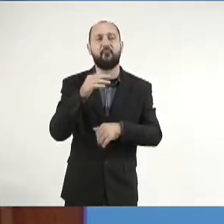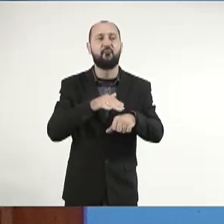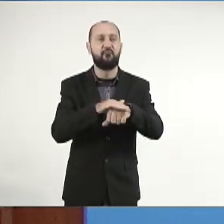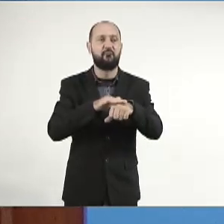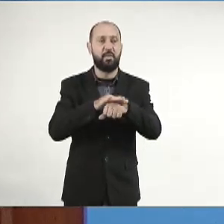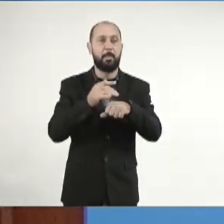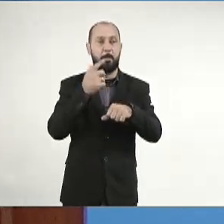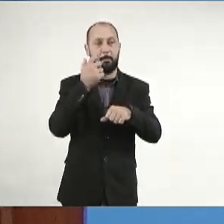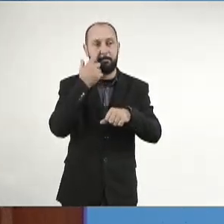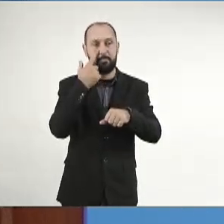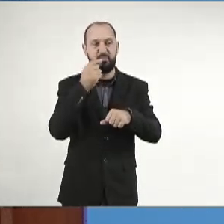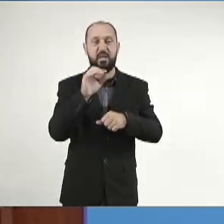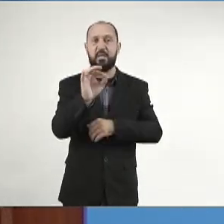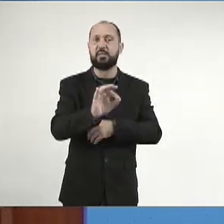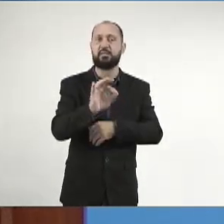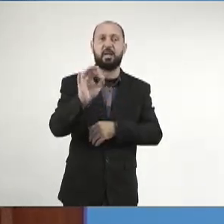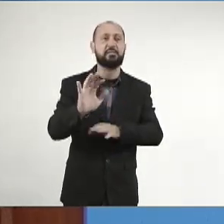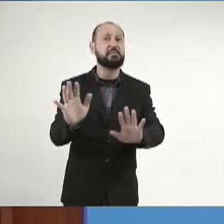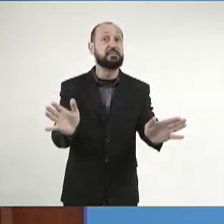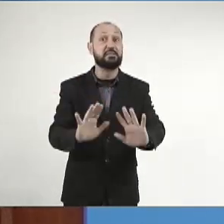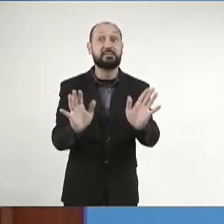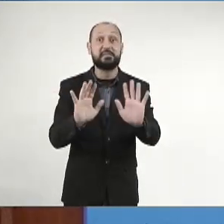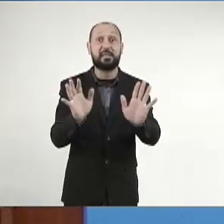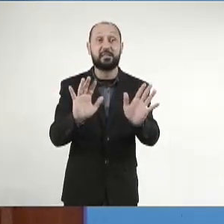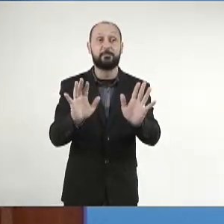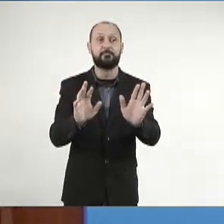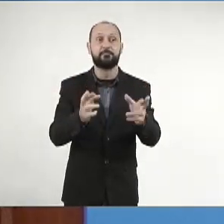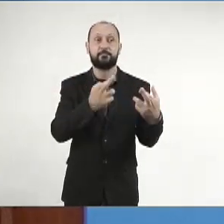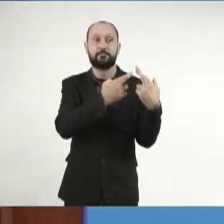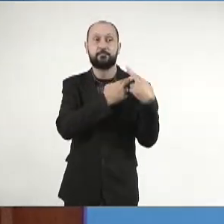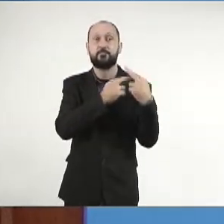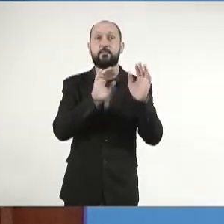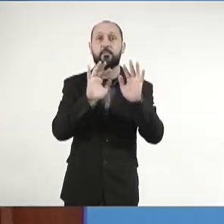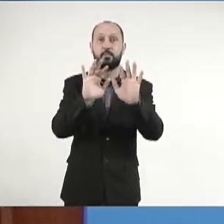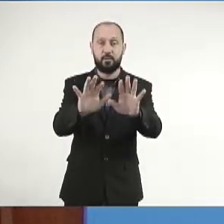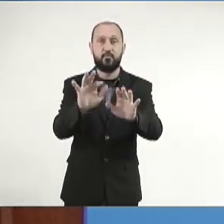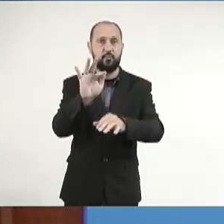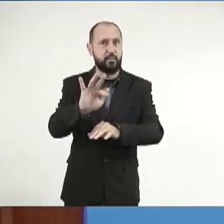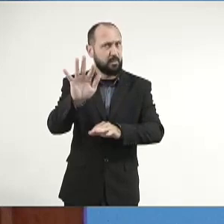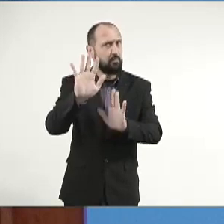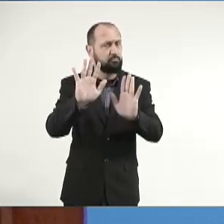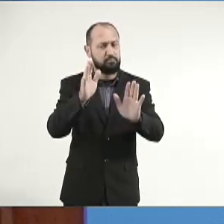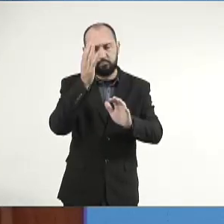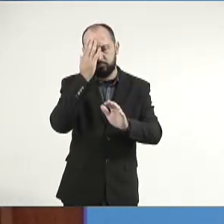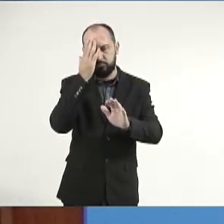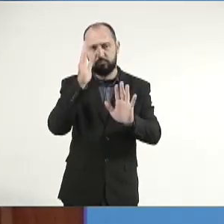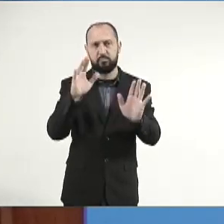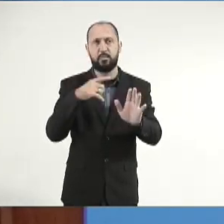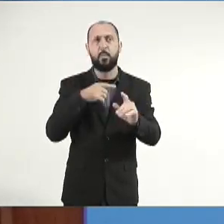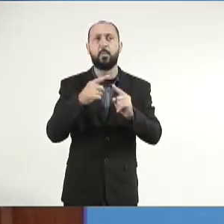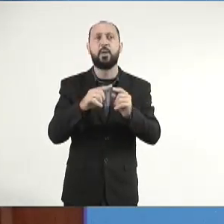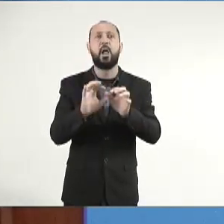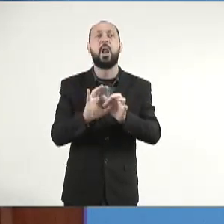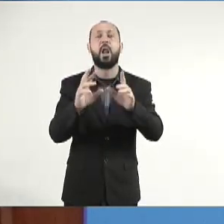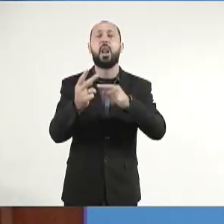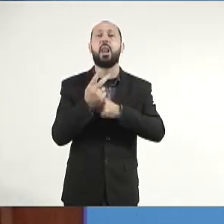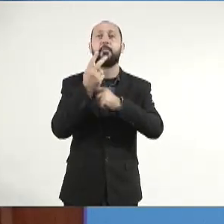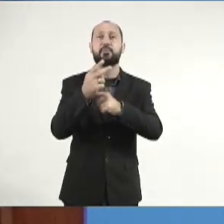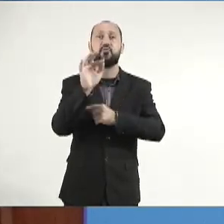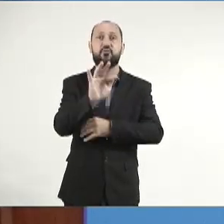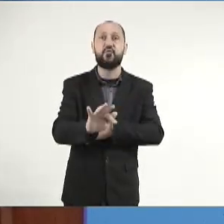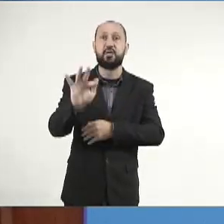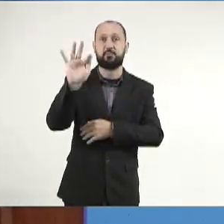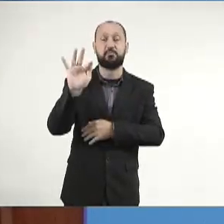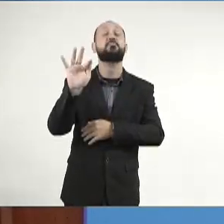sobre fixação de tarifas, nada disso. Isso é competência da União, até porque é uma concessão